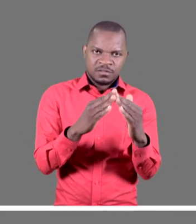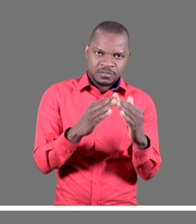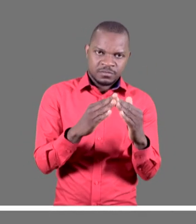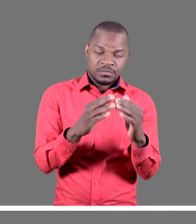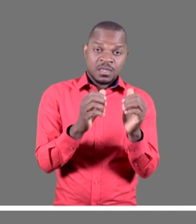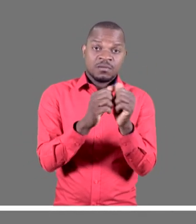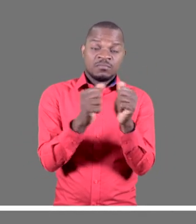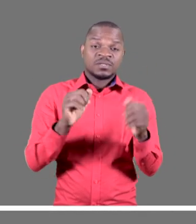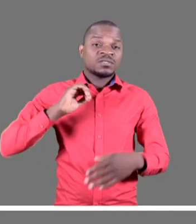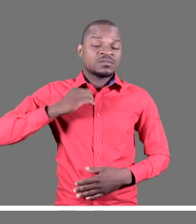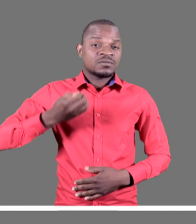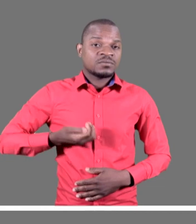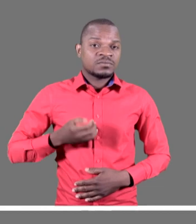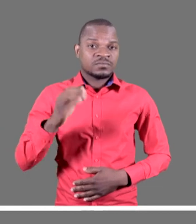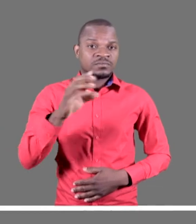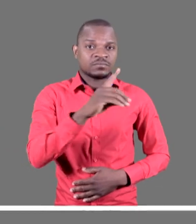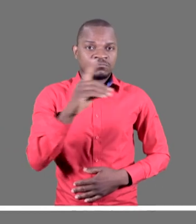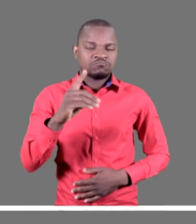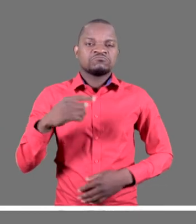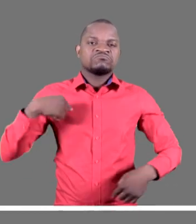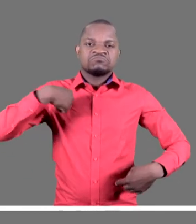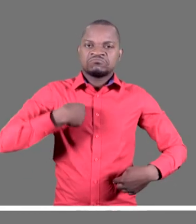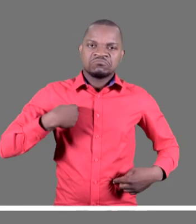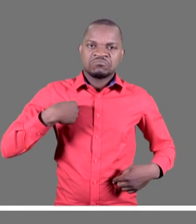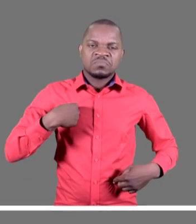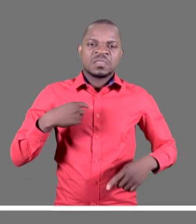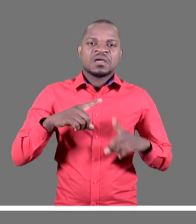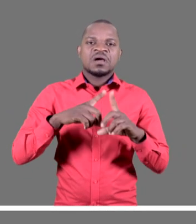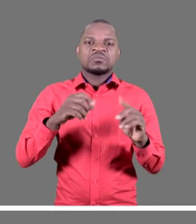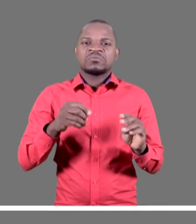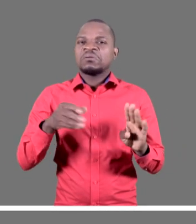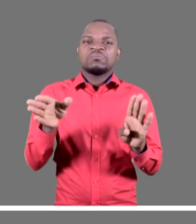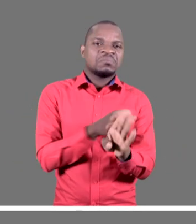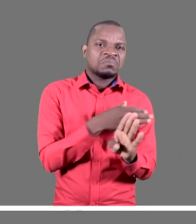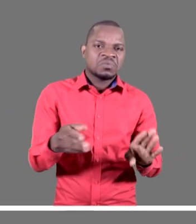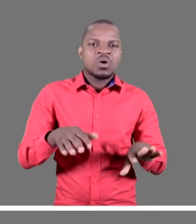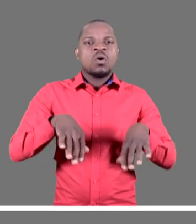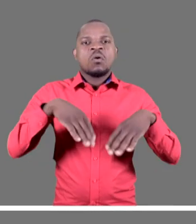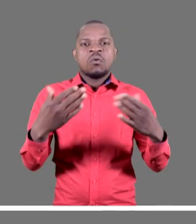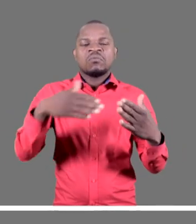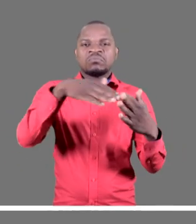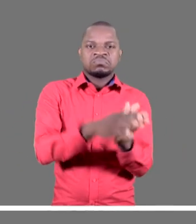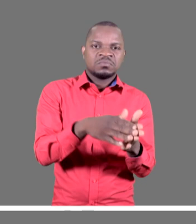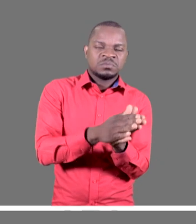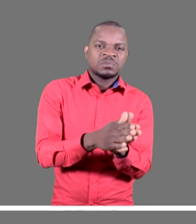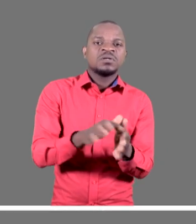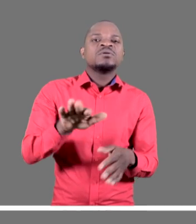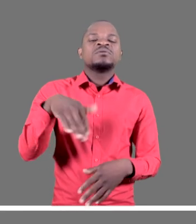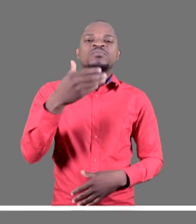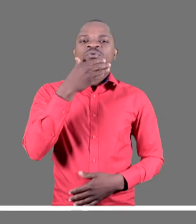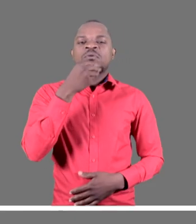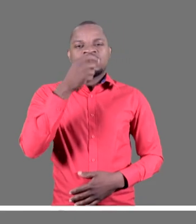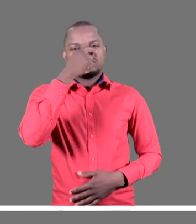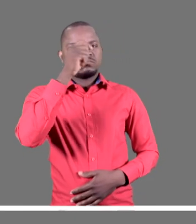vezes, esta mulher com deficiência é abusada sexualmente, muitas das vezes, abandonada por este parceiro.